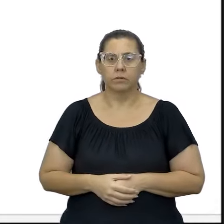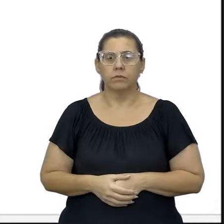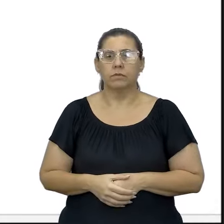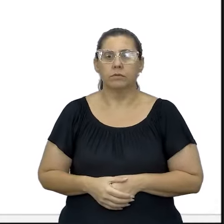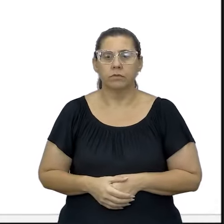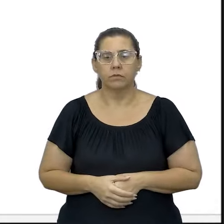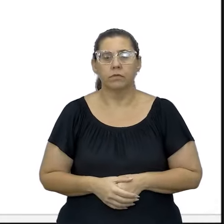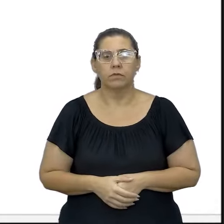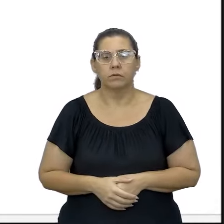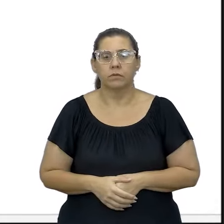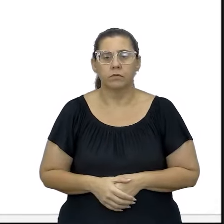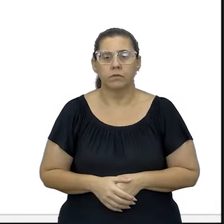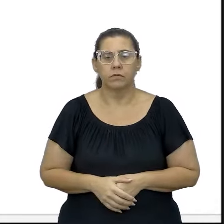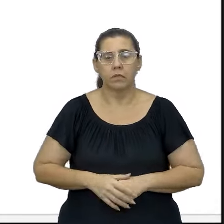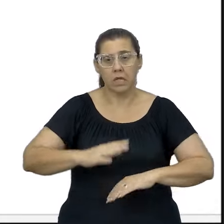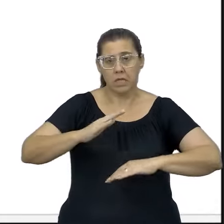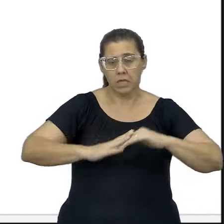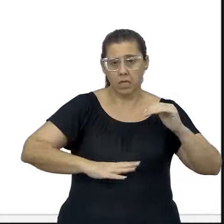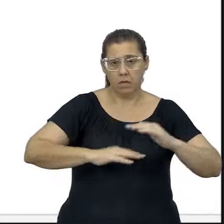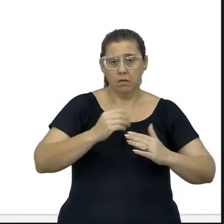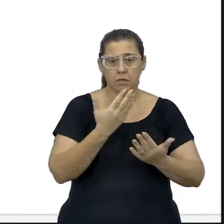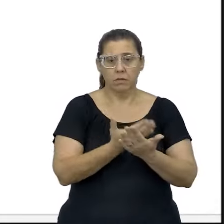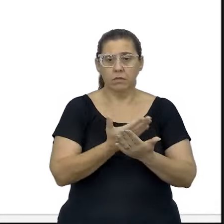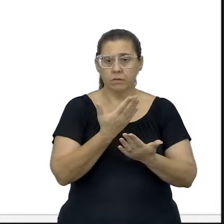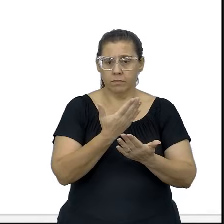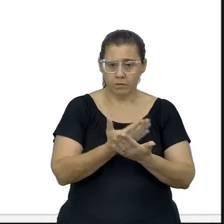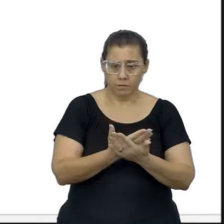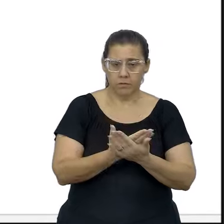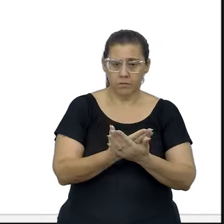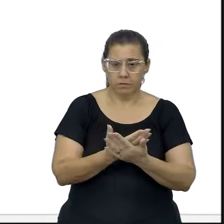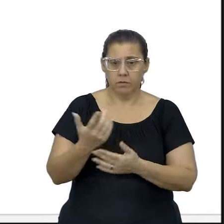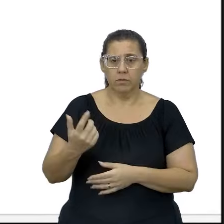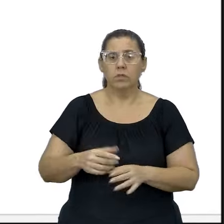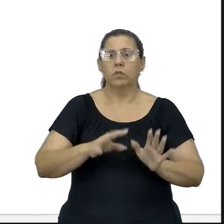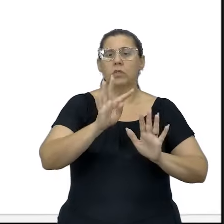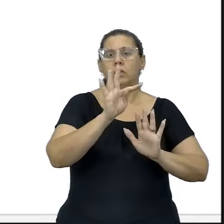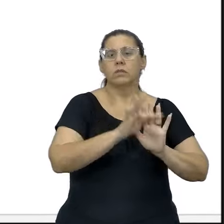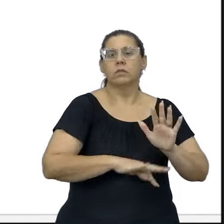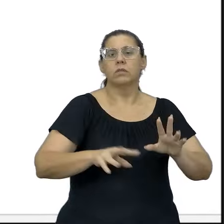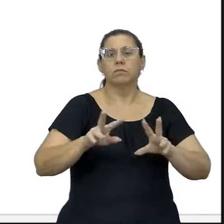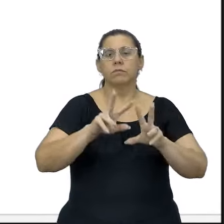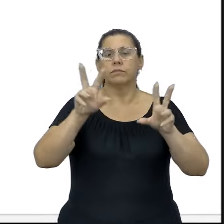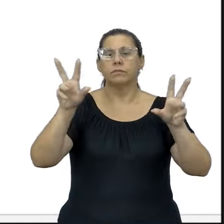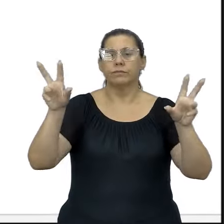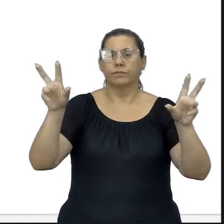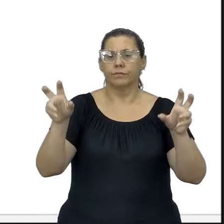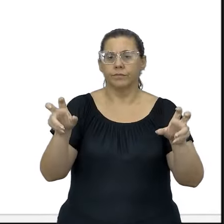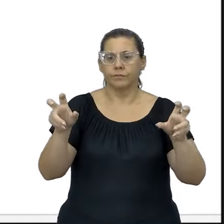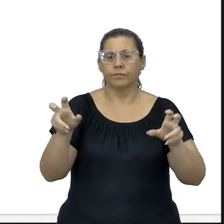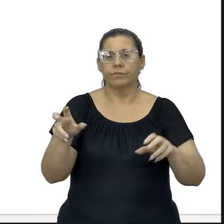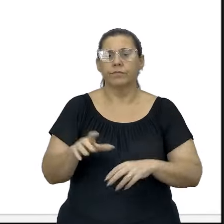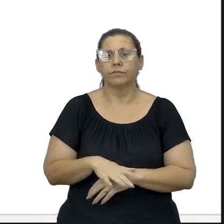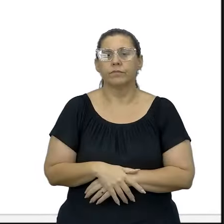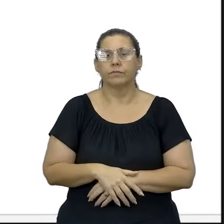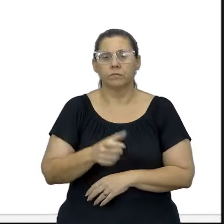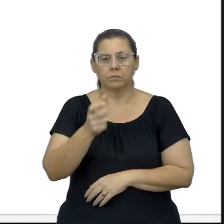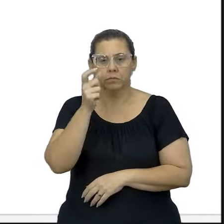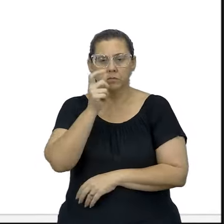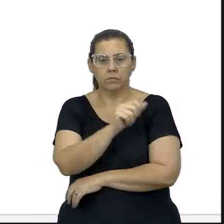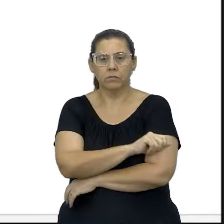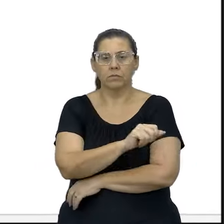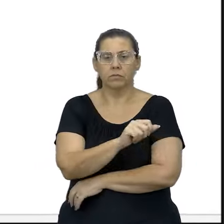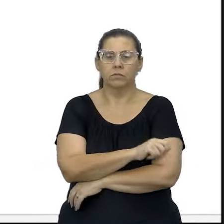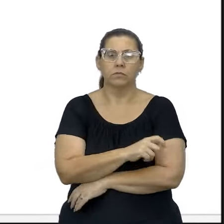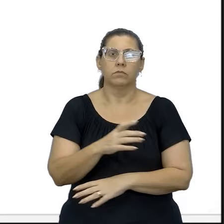textos do campo das práticas de estudo e pesquisa a partir de tema, assunto de interesse dos estudantes, com base nos